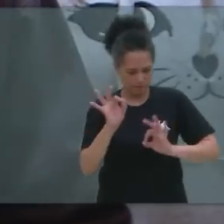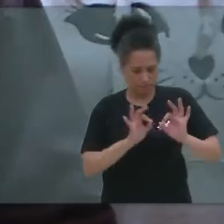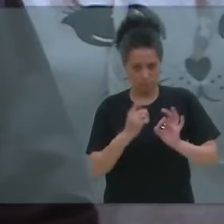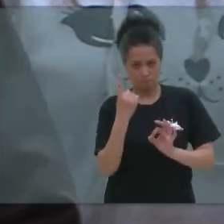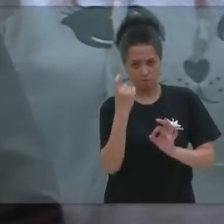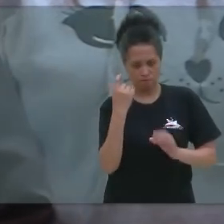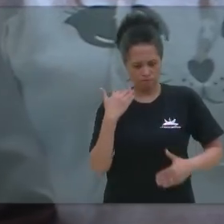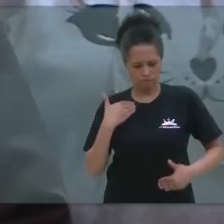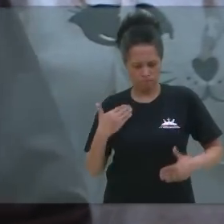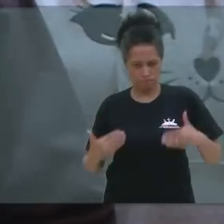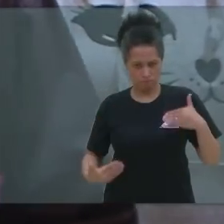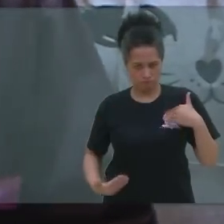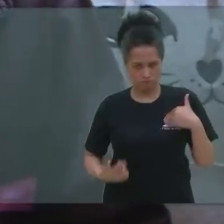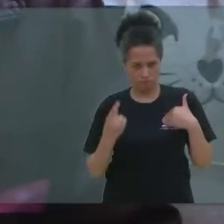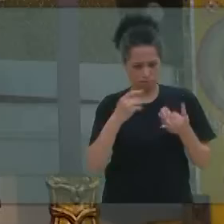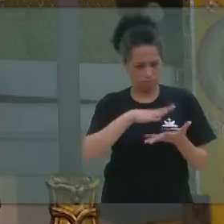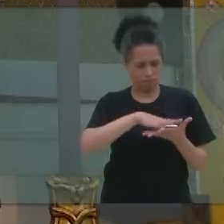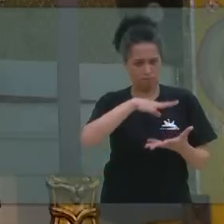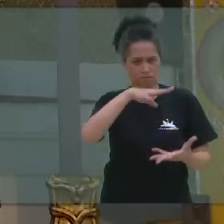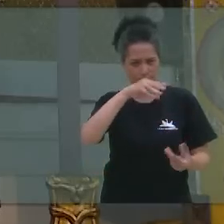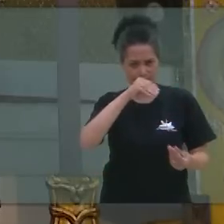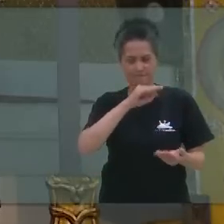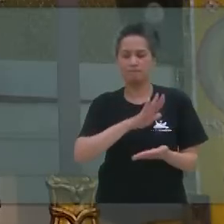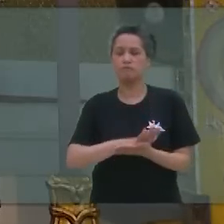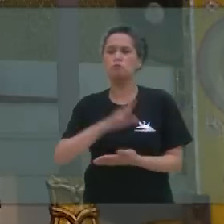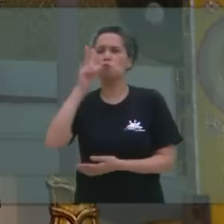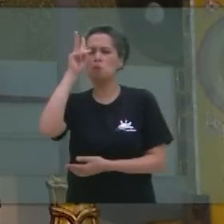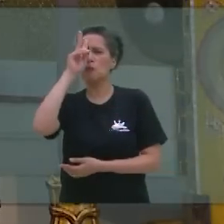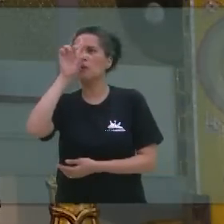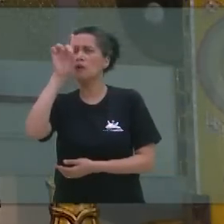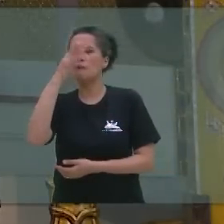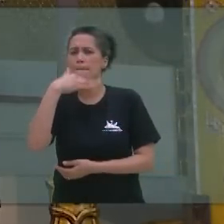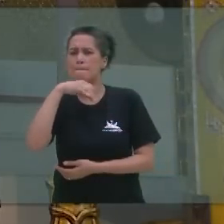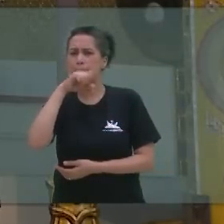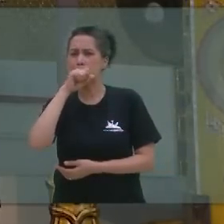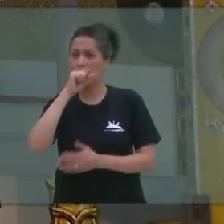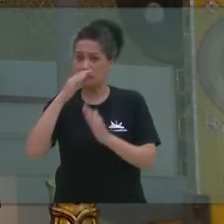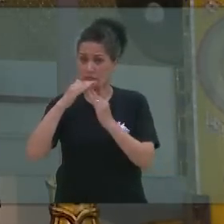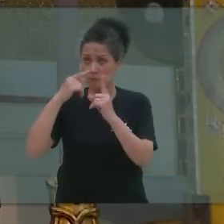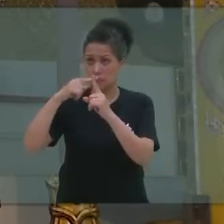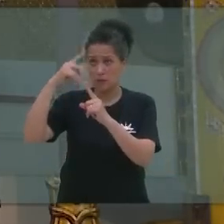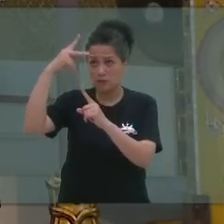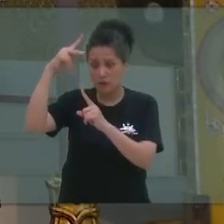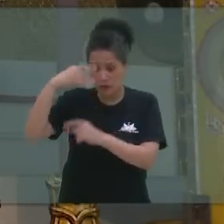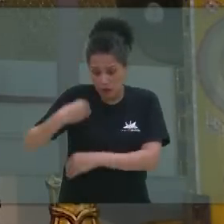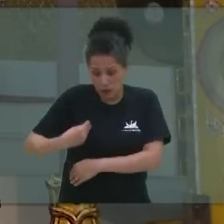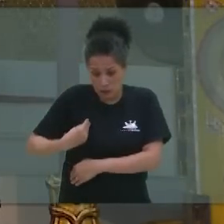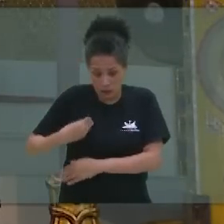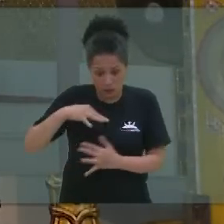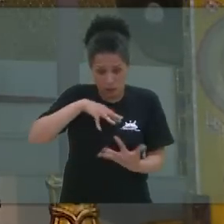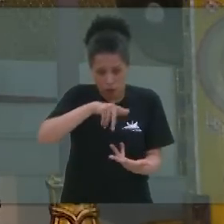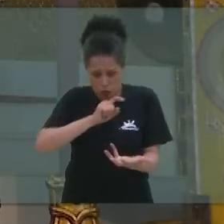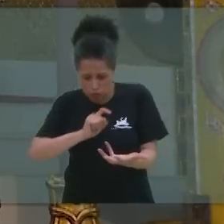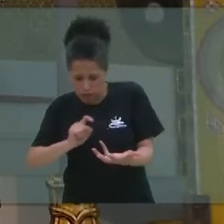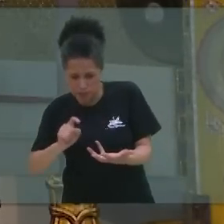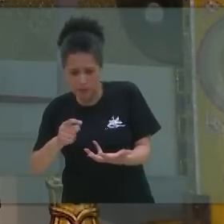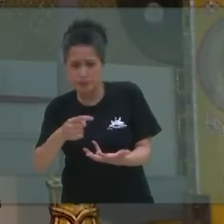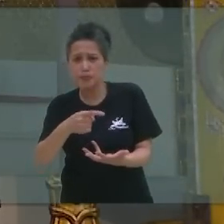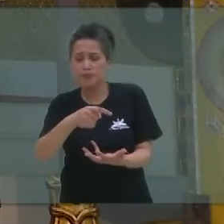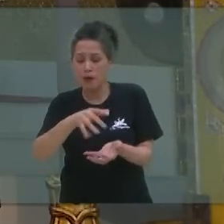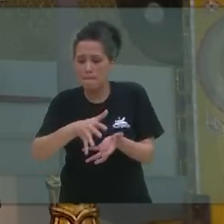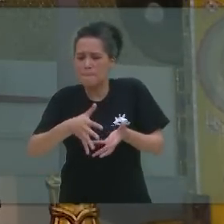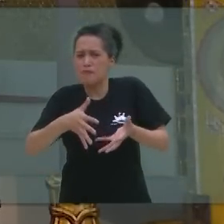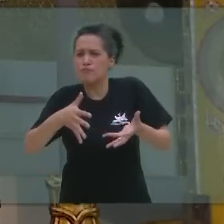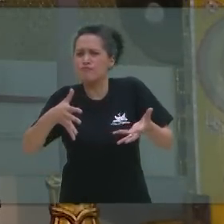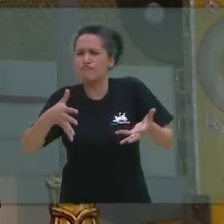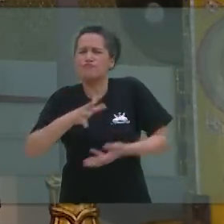um só corpo e um só Espírito. Lembrai-vos, ó Pai, da vossa Igreja, que se faz presente pelo mundo inteiro, que ela cresça